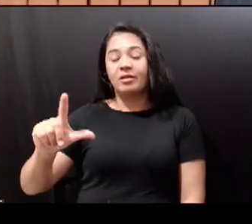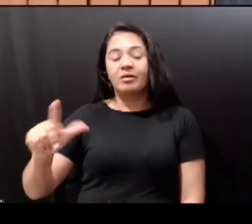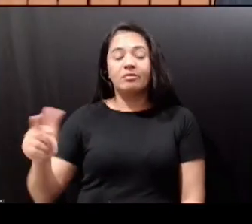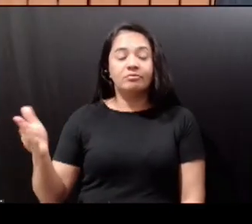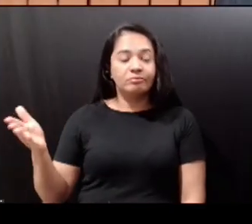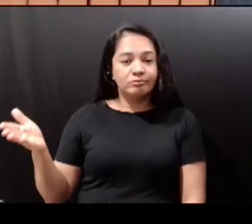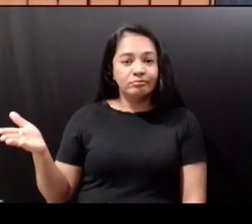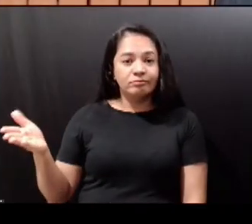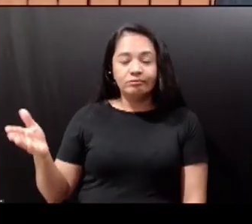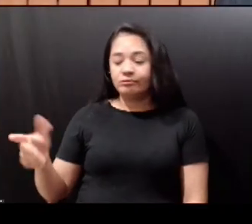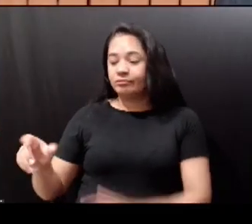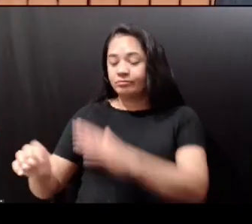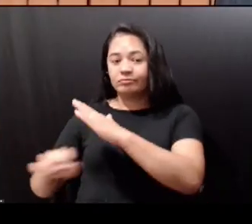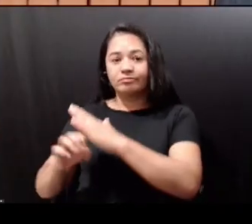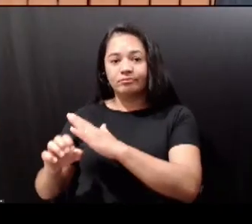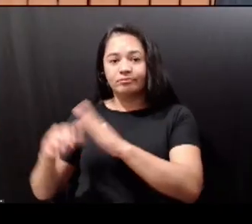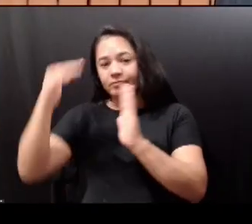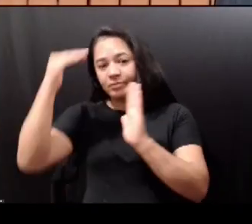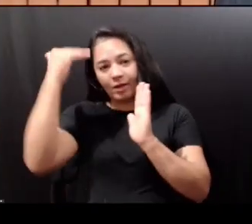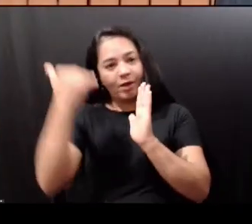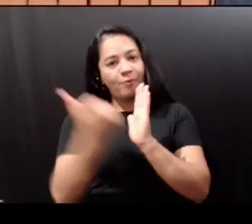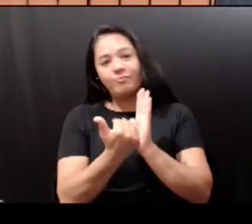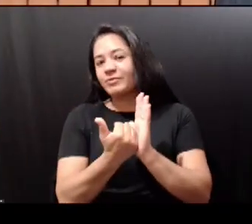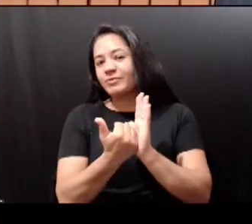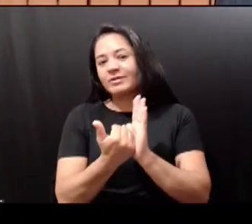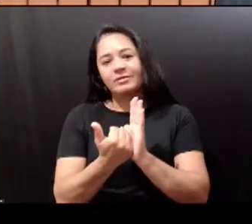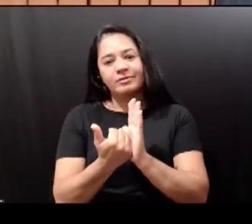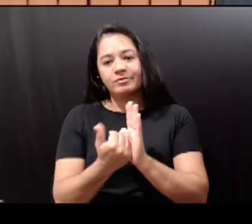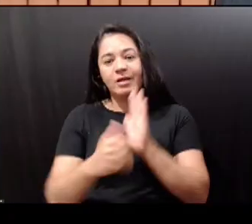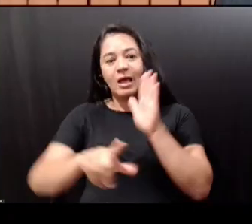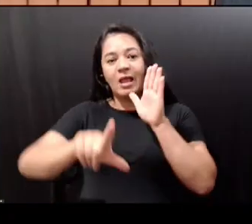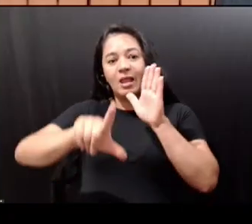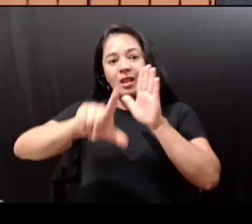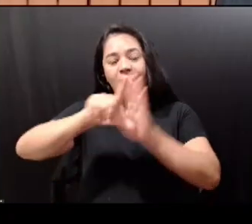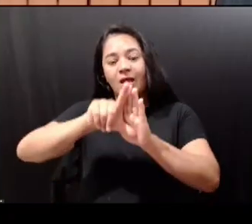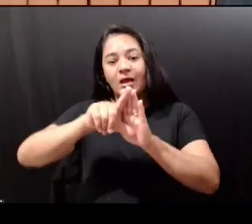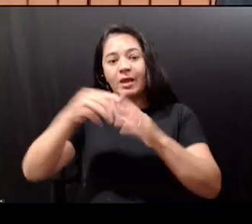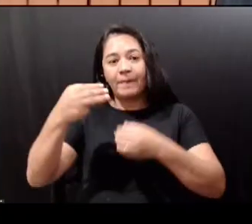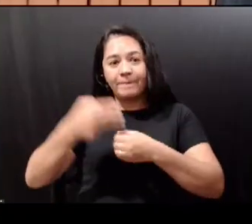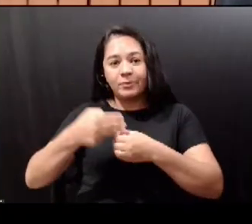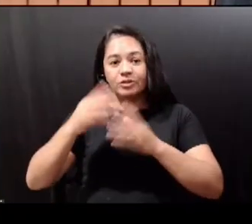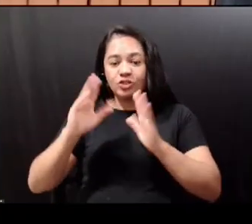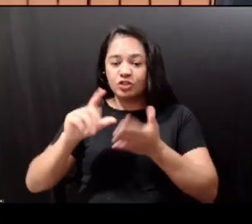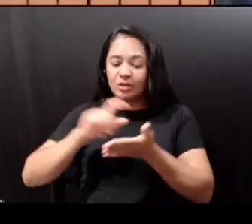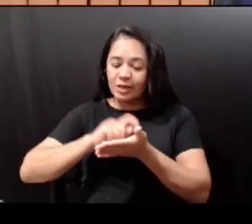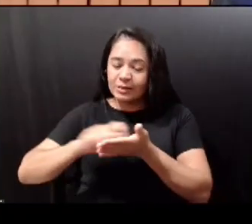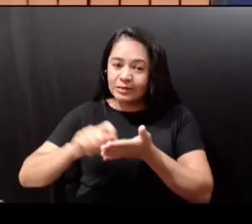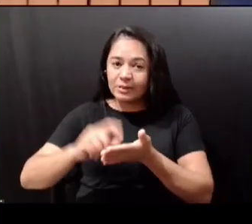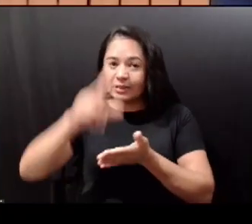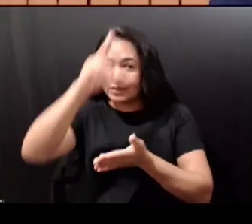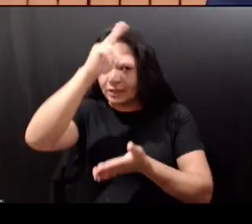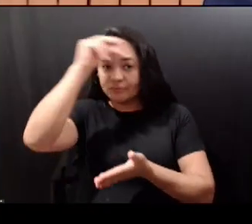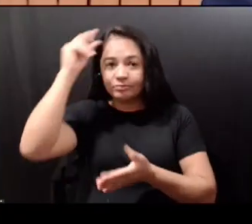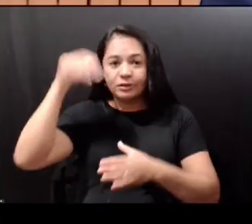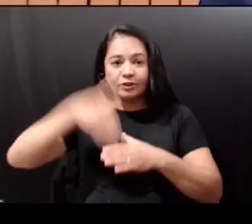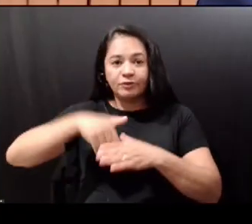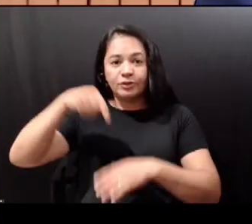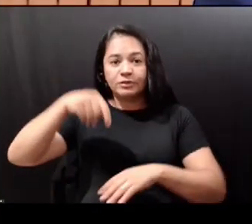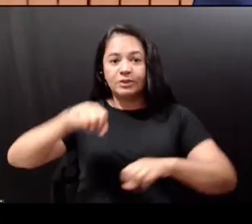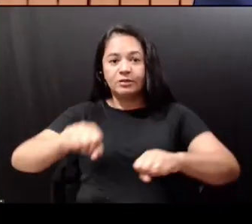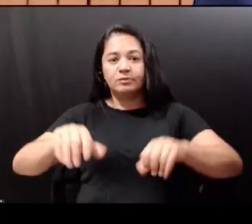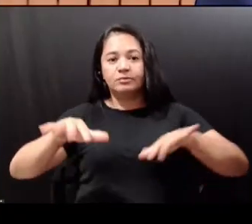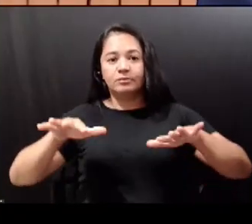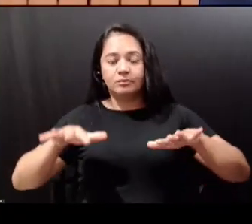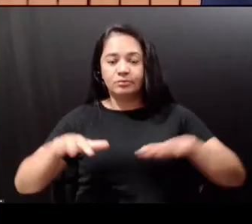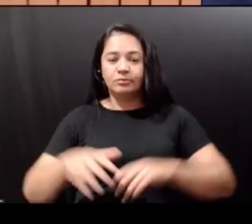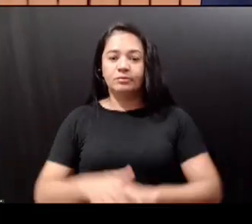não cumpriu a lei municipal, desrespeitando uma lei sancionada pelo nosso prefeito e votada por esse plenário.